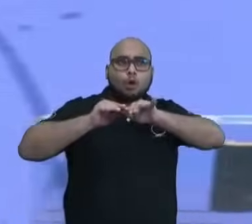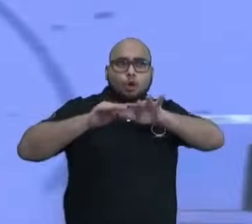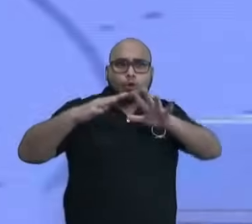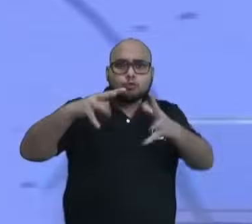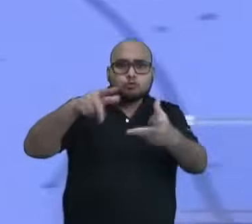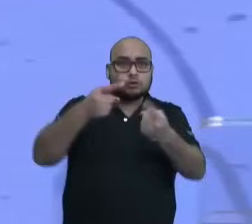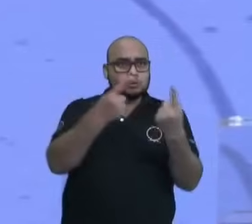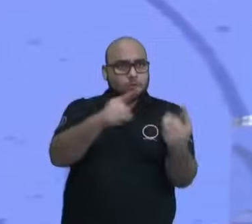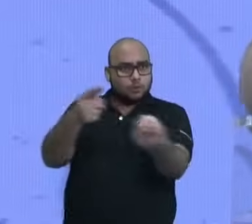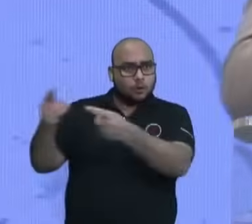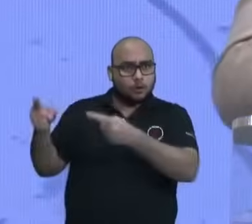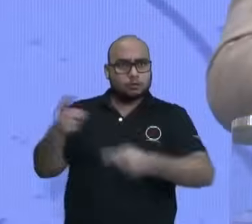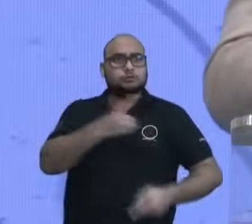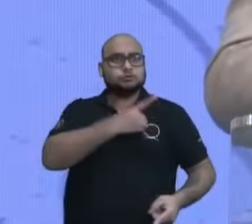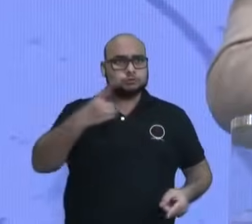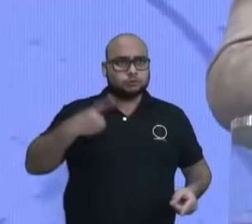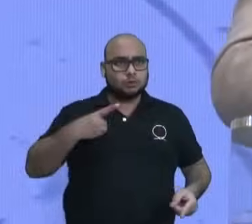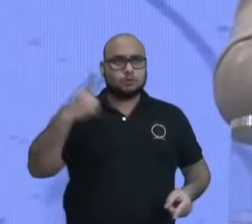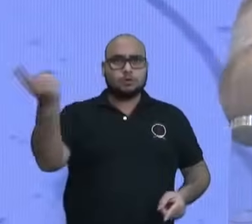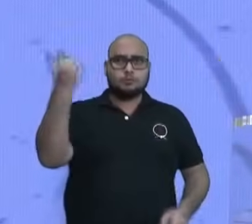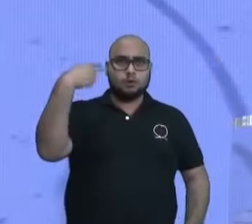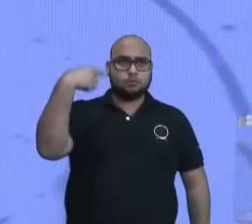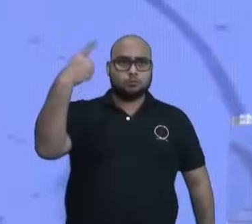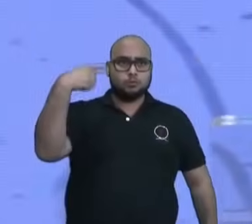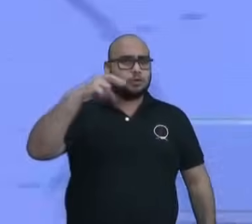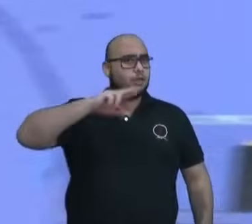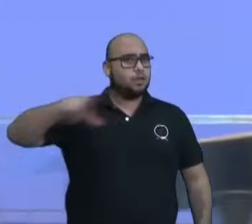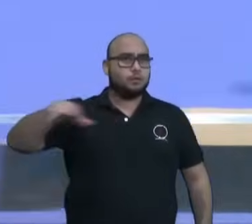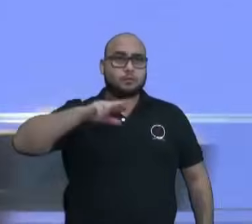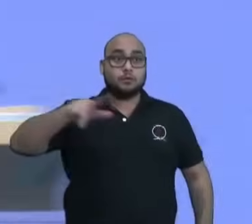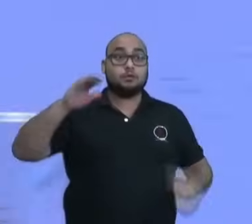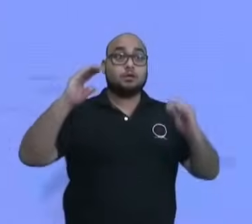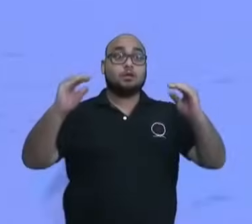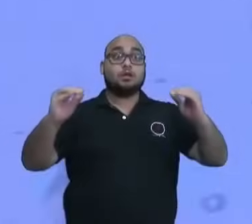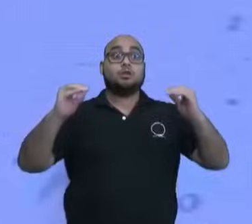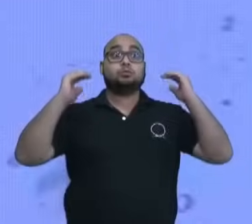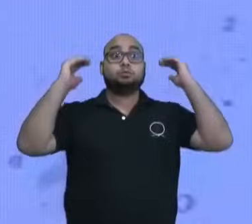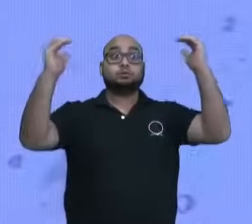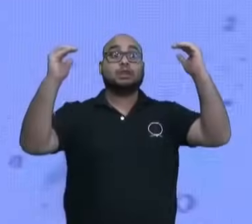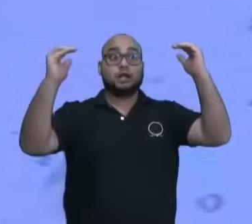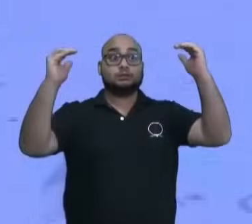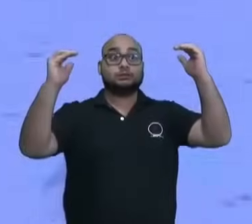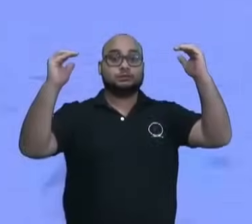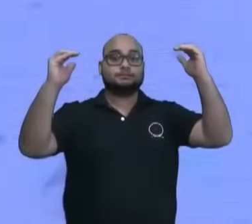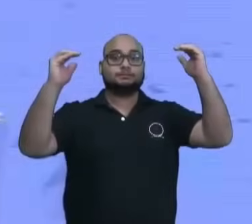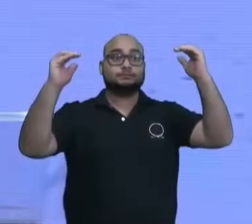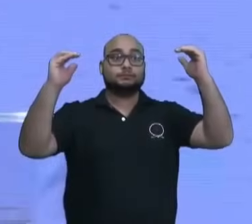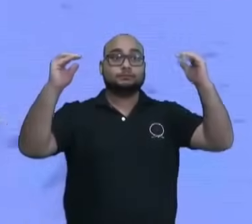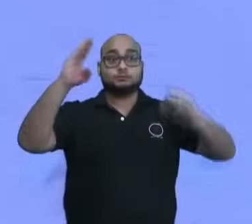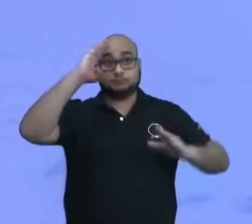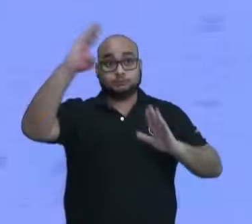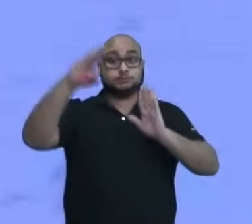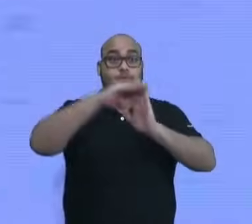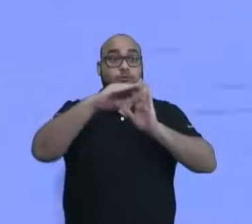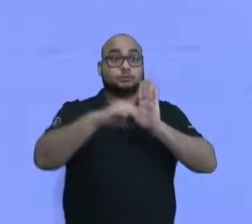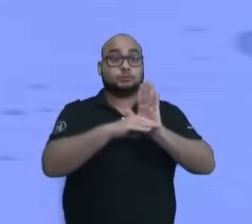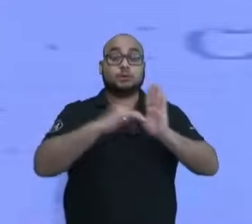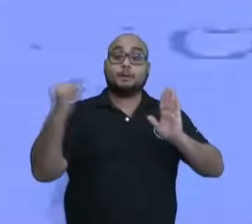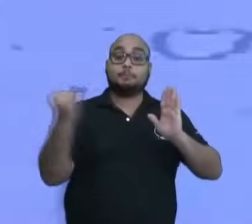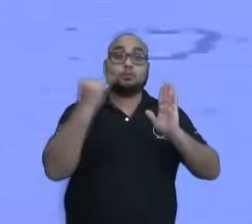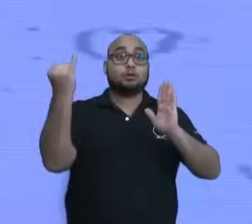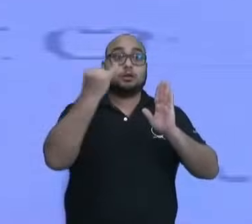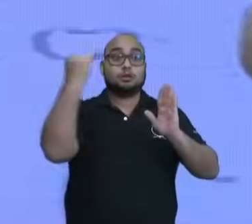nariz dele não tava debaixo de autoridade autoridade é um princípio tão importante que nem aqui na